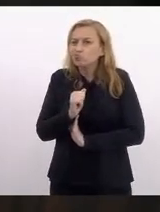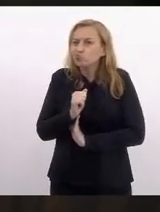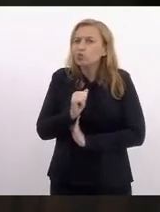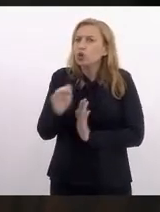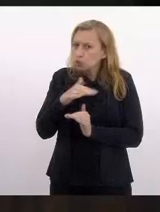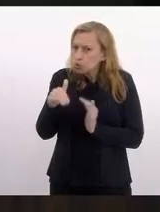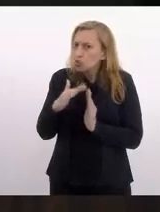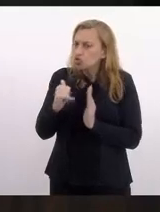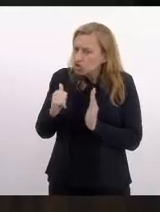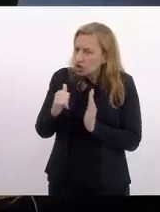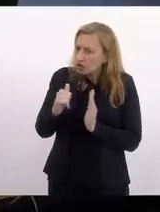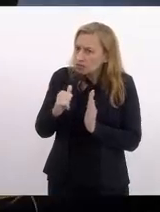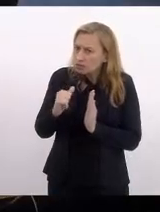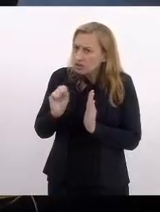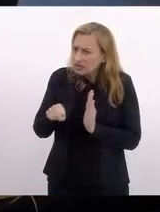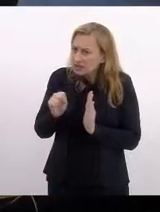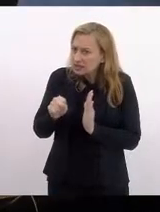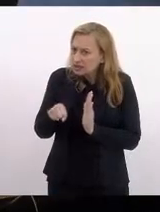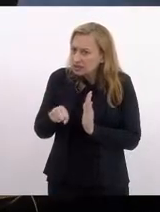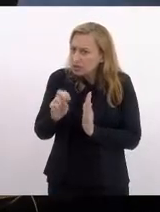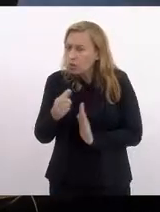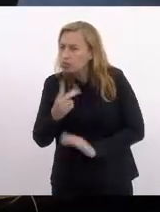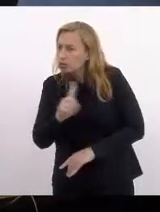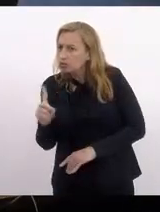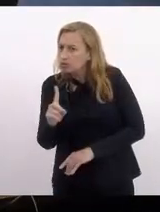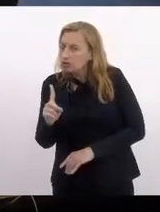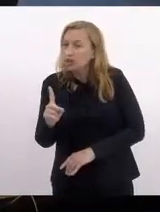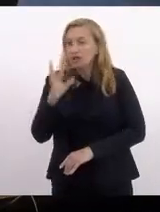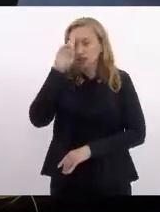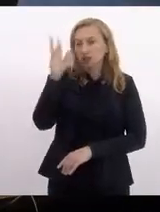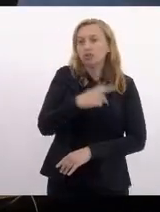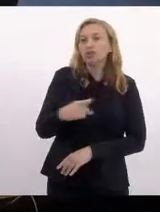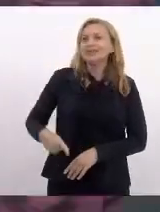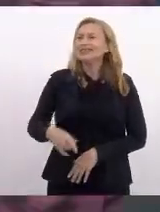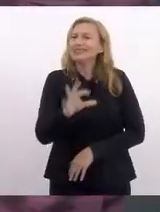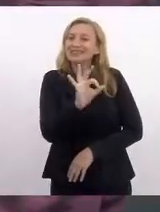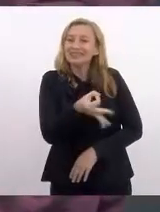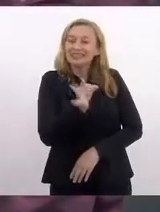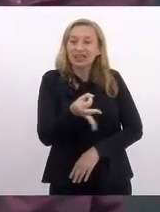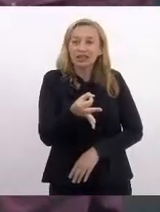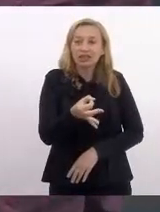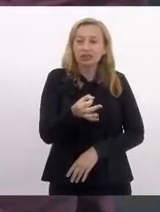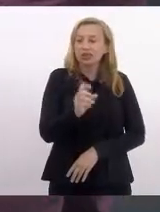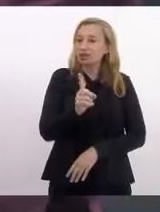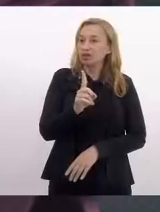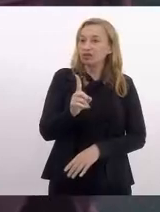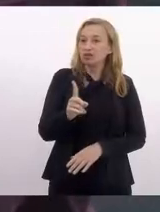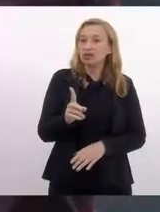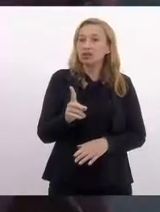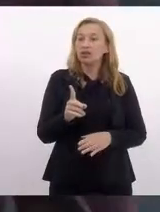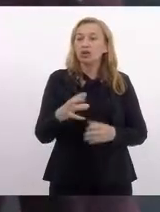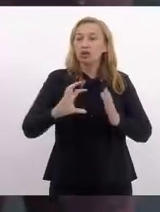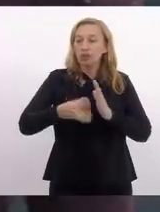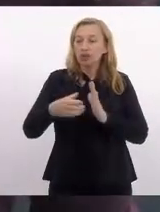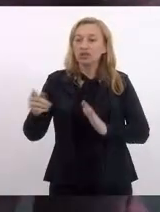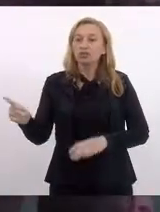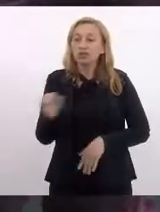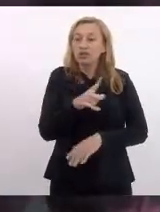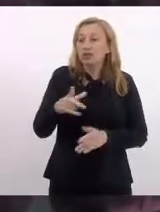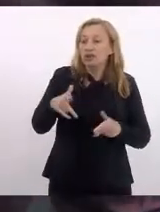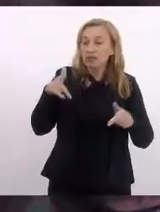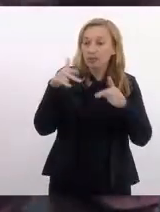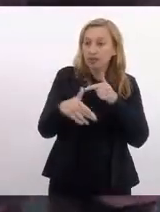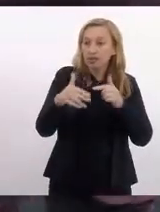a todos retiraram sim ou não o senhor presidente é óbvio que não vai ser a bancada do PSOL que vai